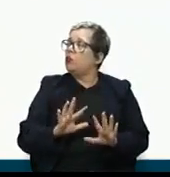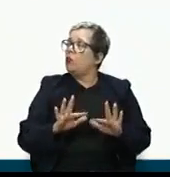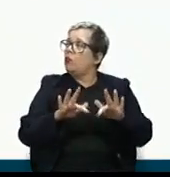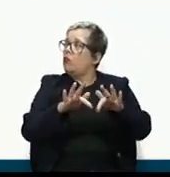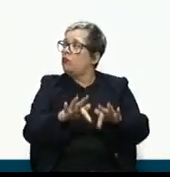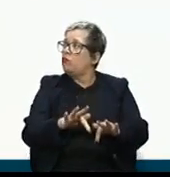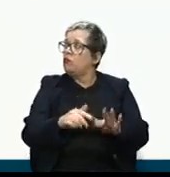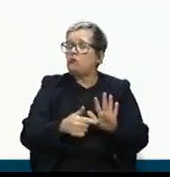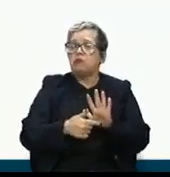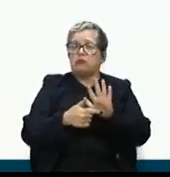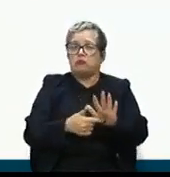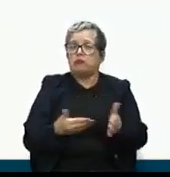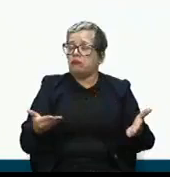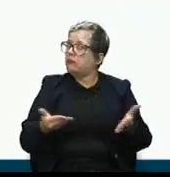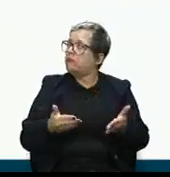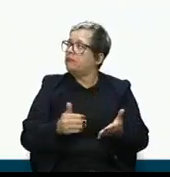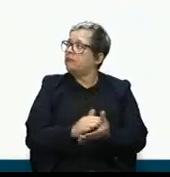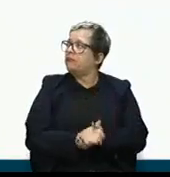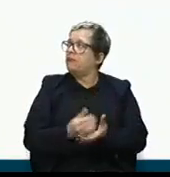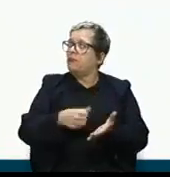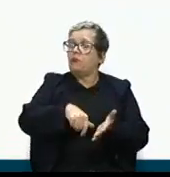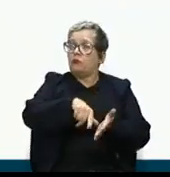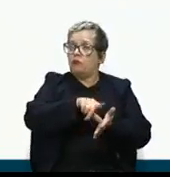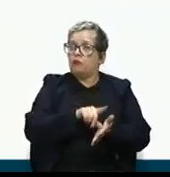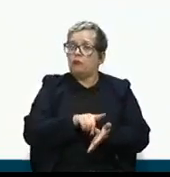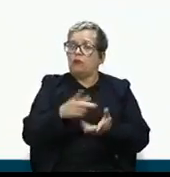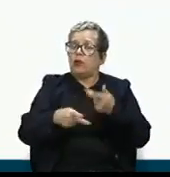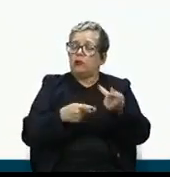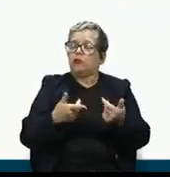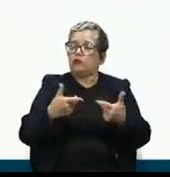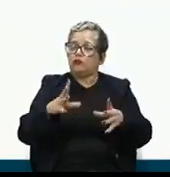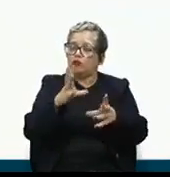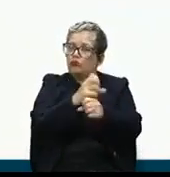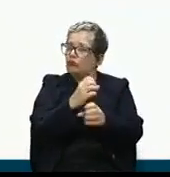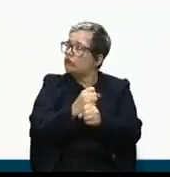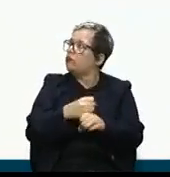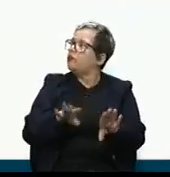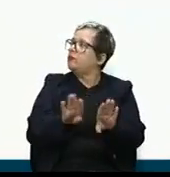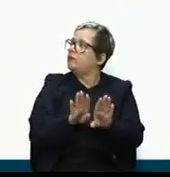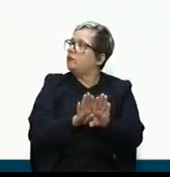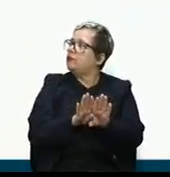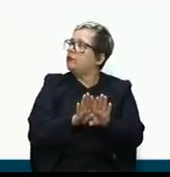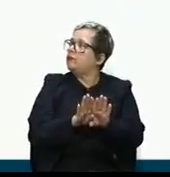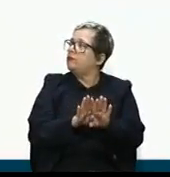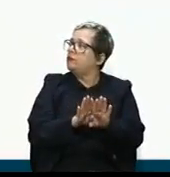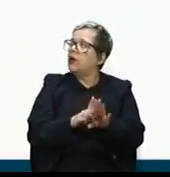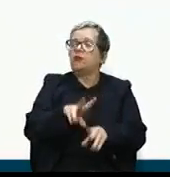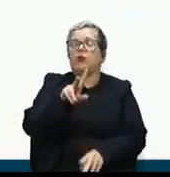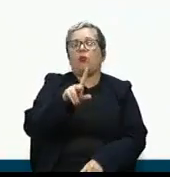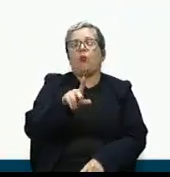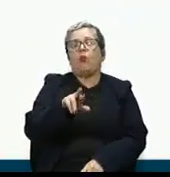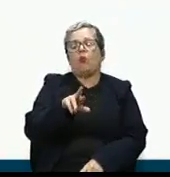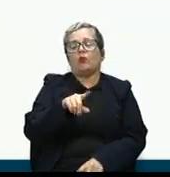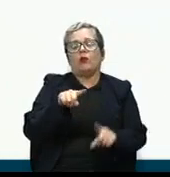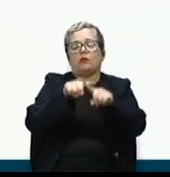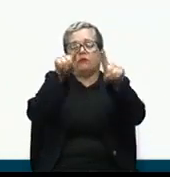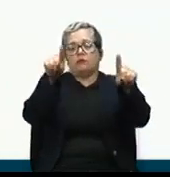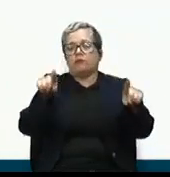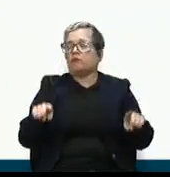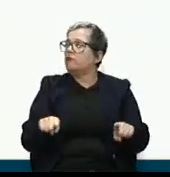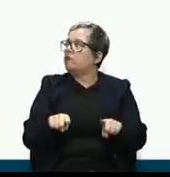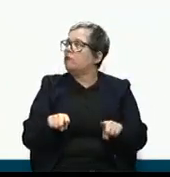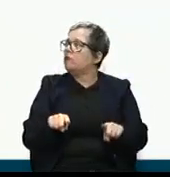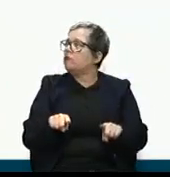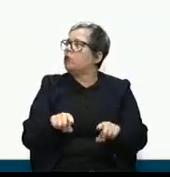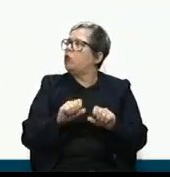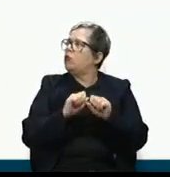nós vamos destacar aqui, antes de falarmos das operações, é a questão da igualdade de matrizes. O